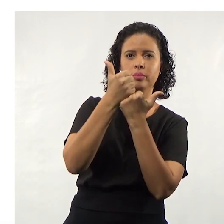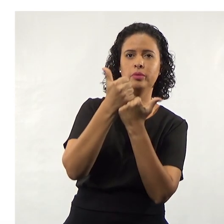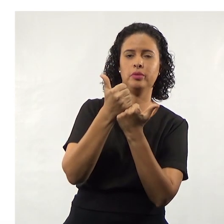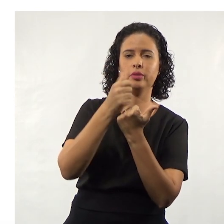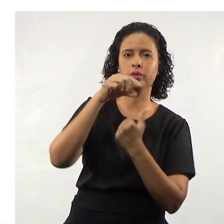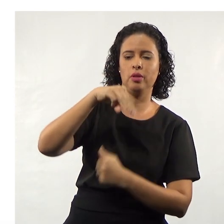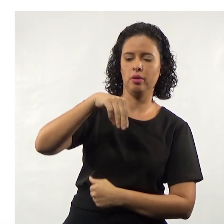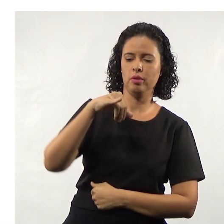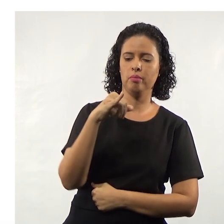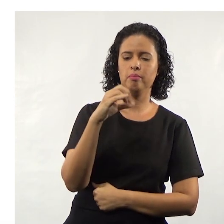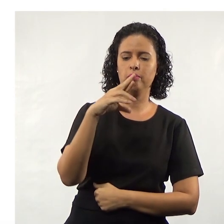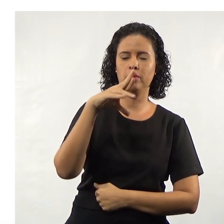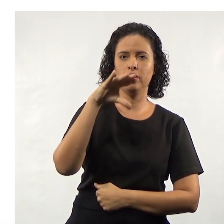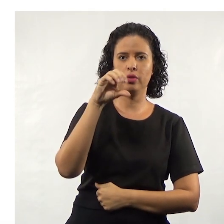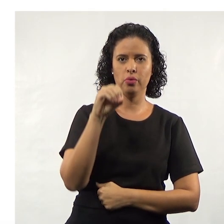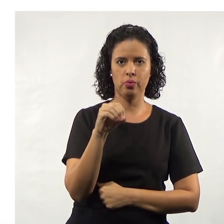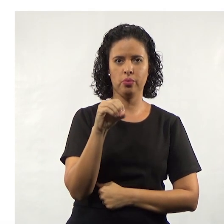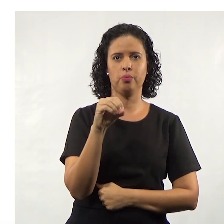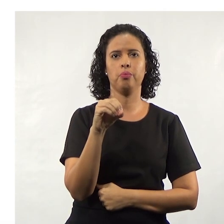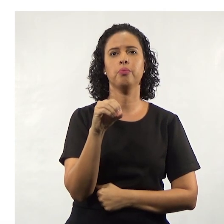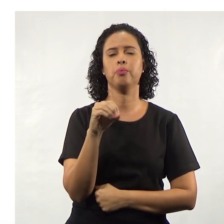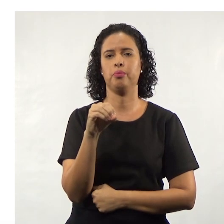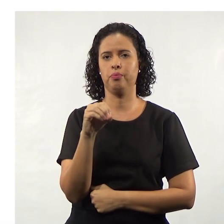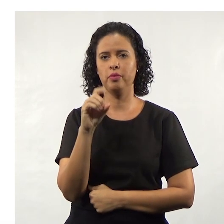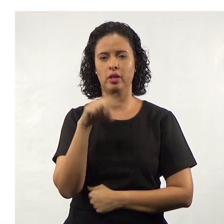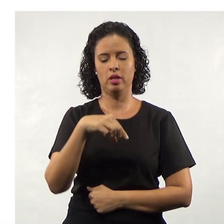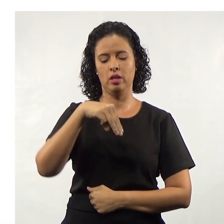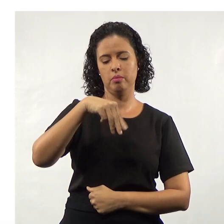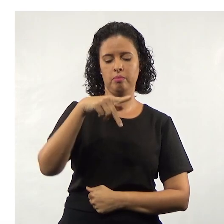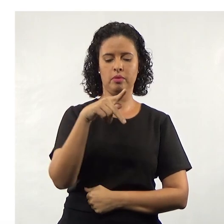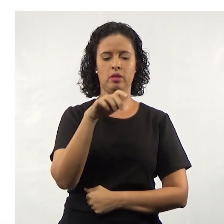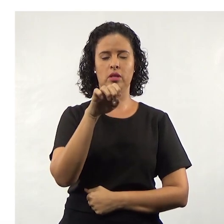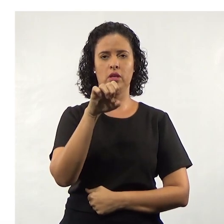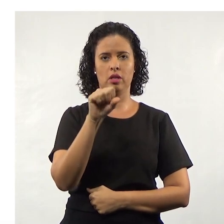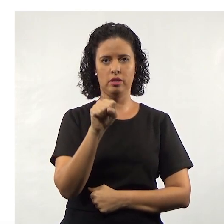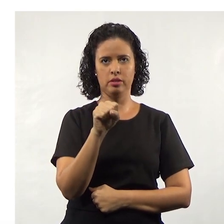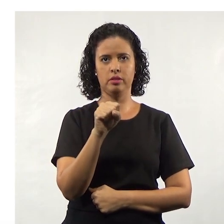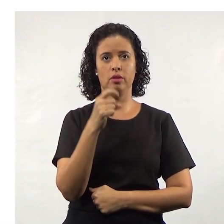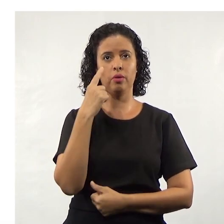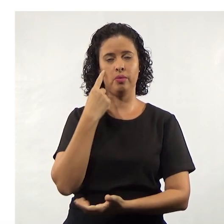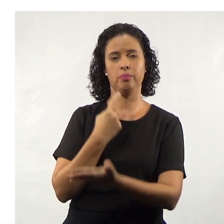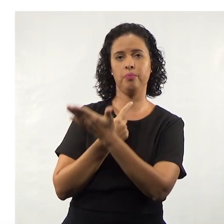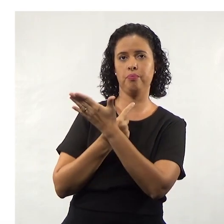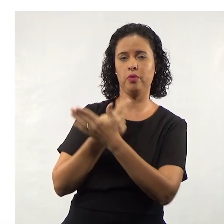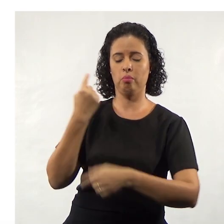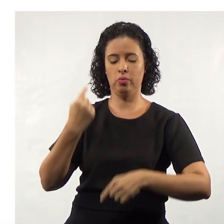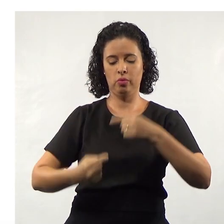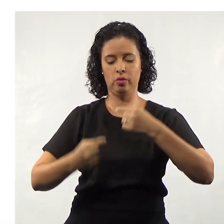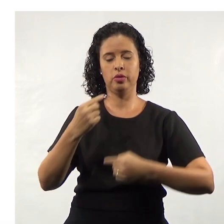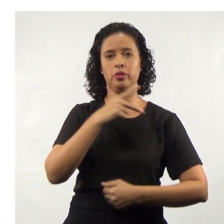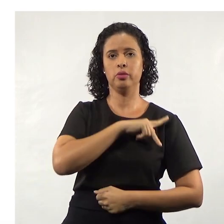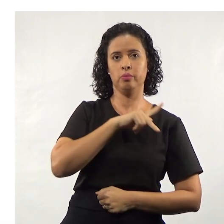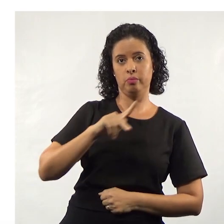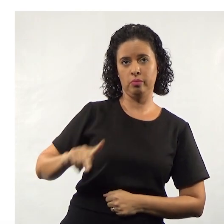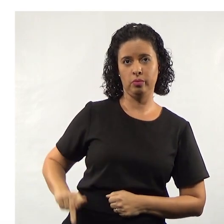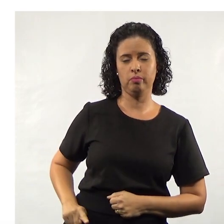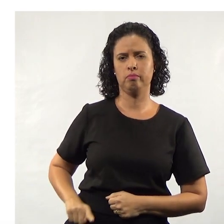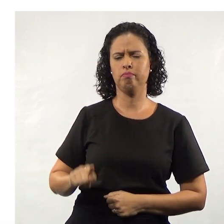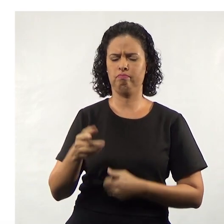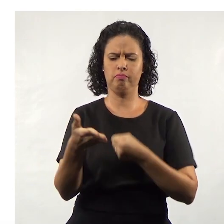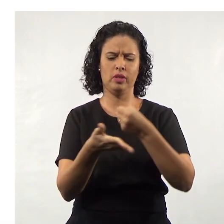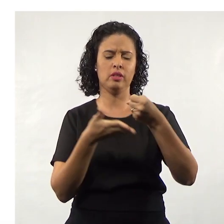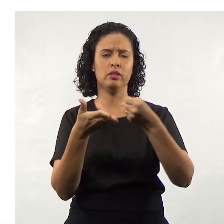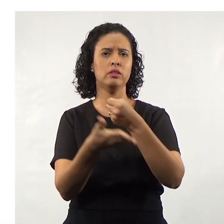às famosas MPS, tá? Falando então em políticas públicas, algo muito básico, algo muito tranquilo,